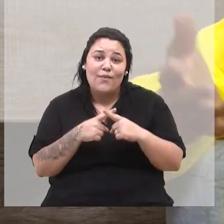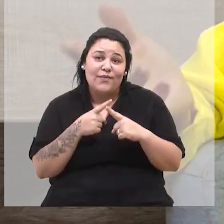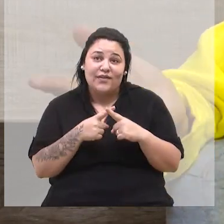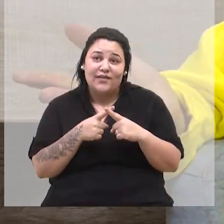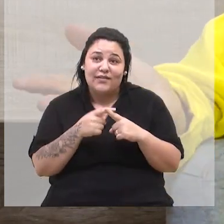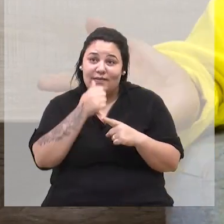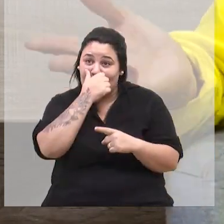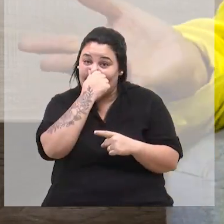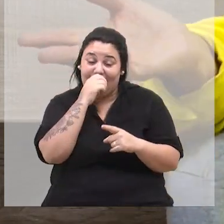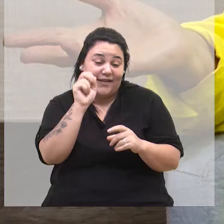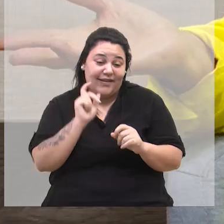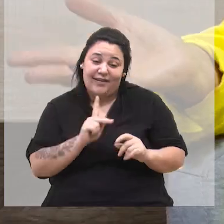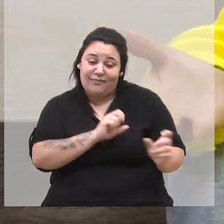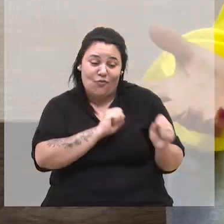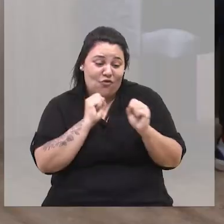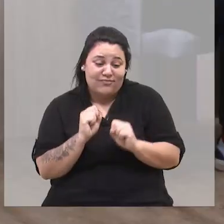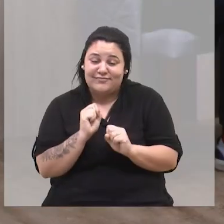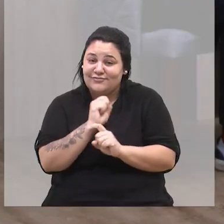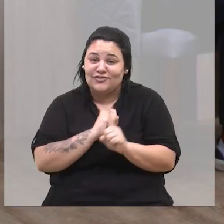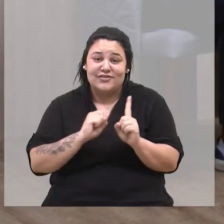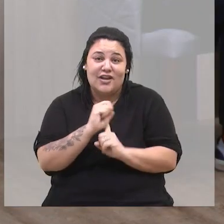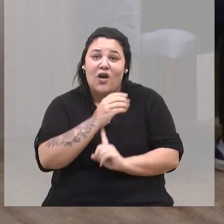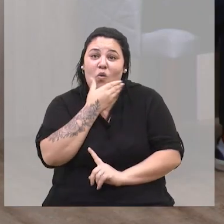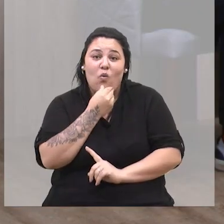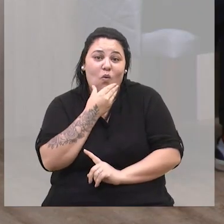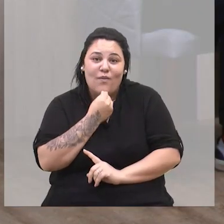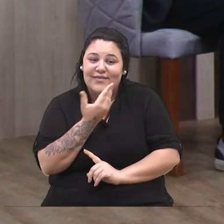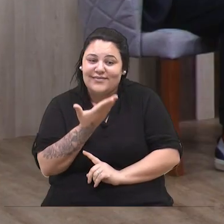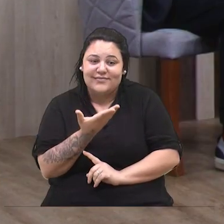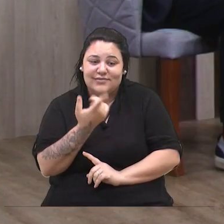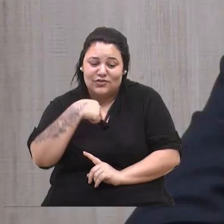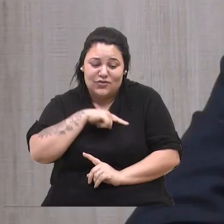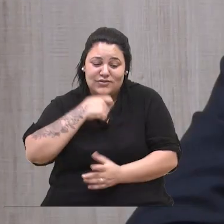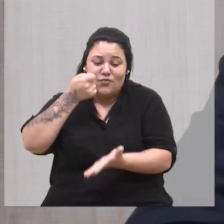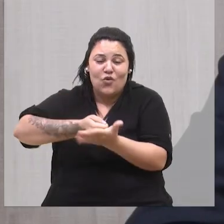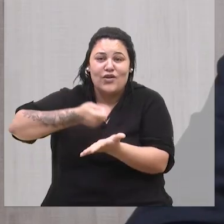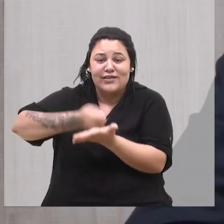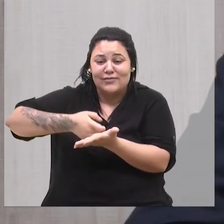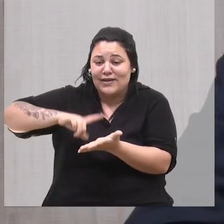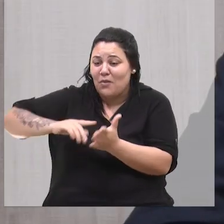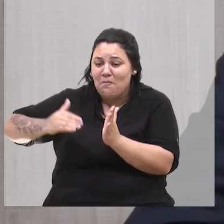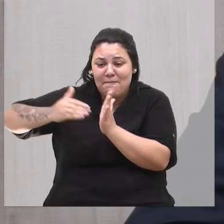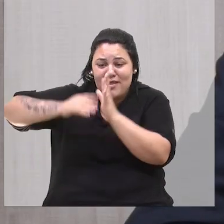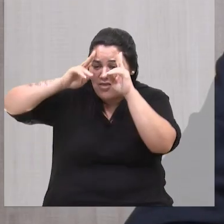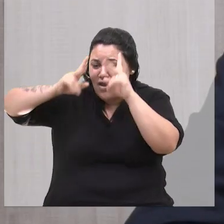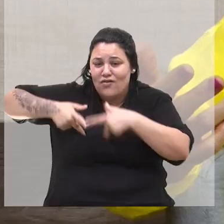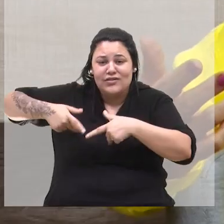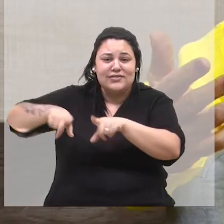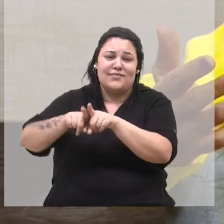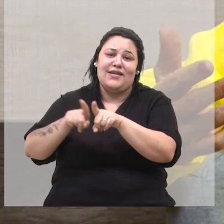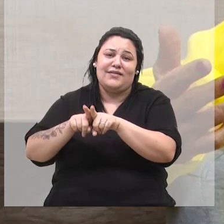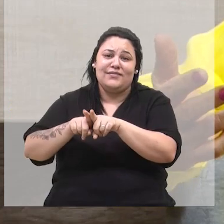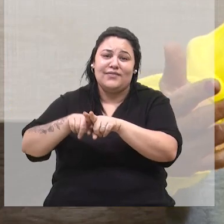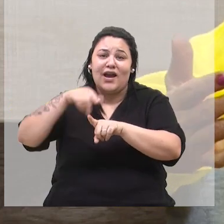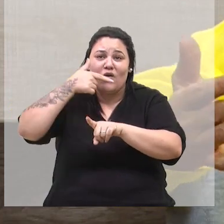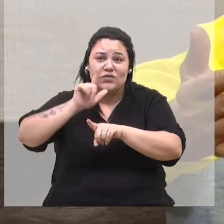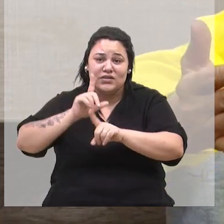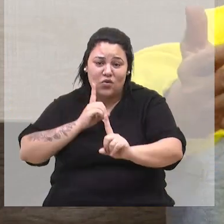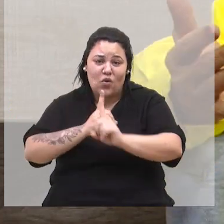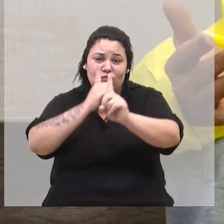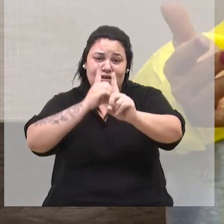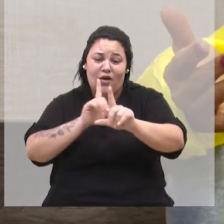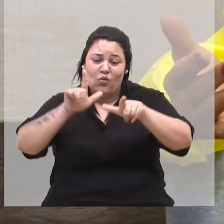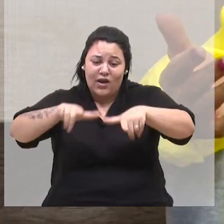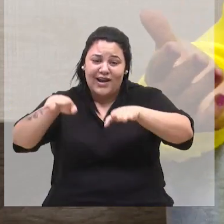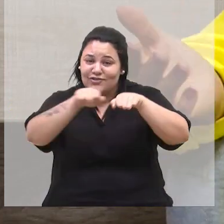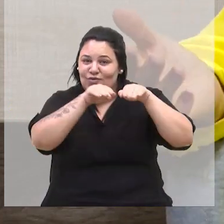ou não, quem tem poder ainda na sociedade são vocês homens. Nós estamos lutando para ter um mínimo de reconhecimento para estar